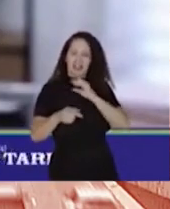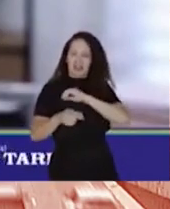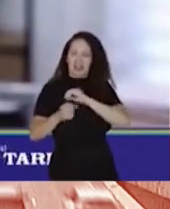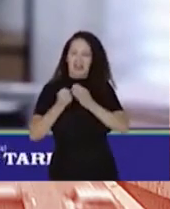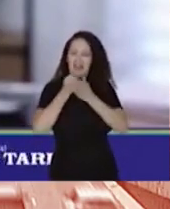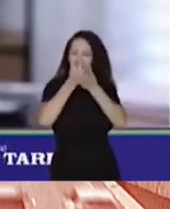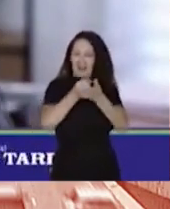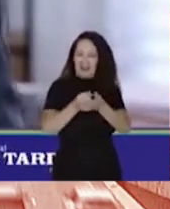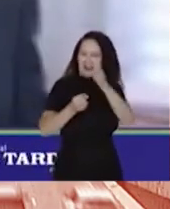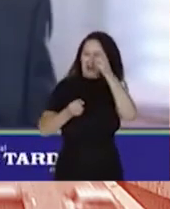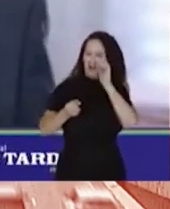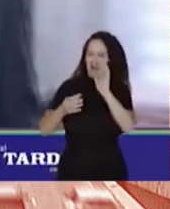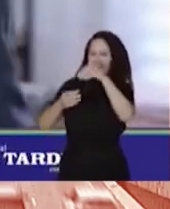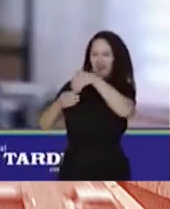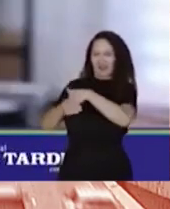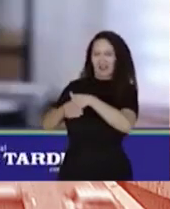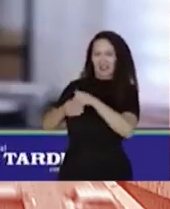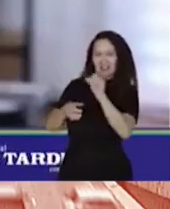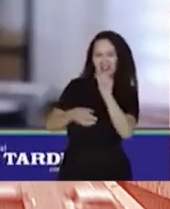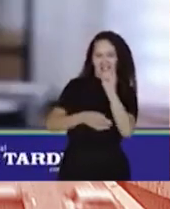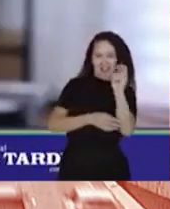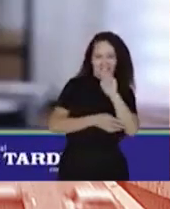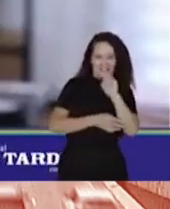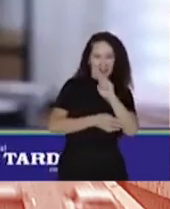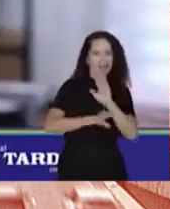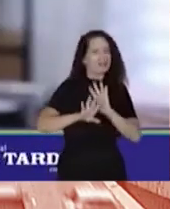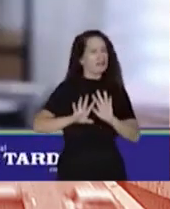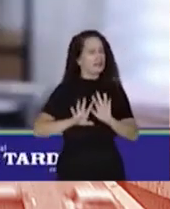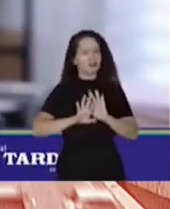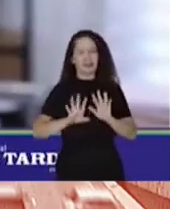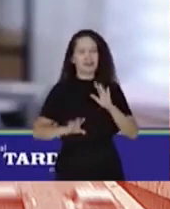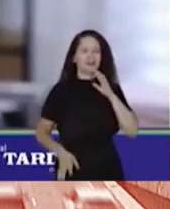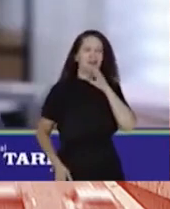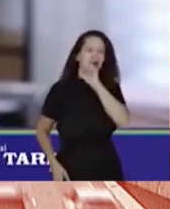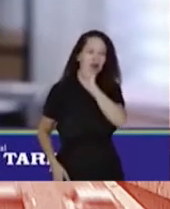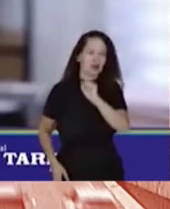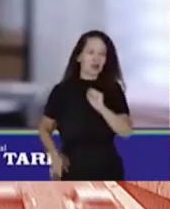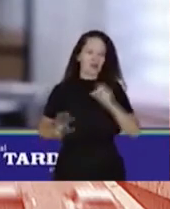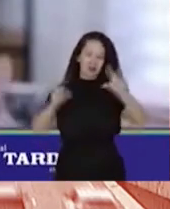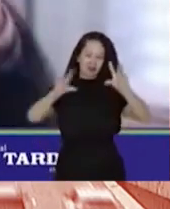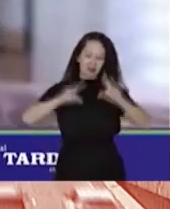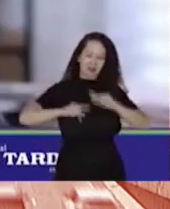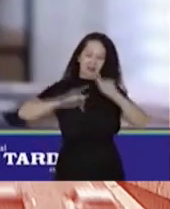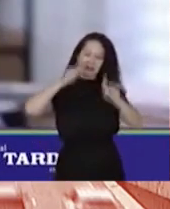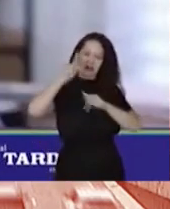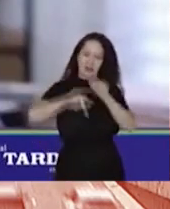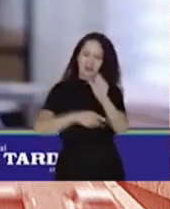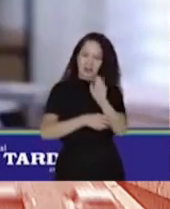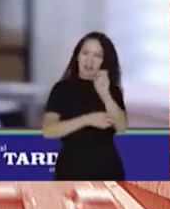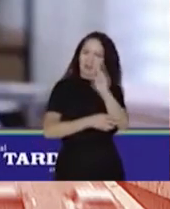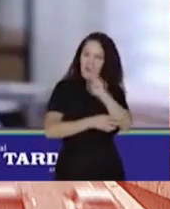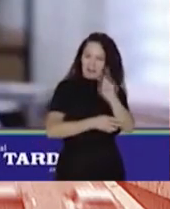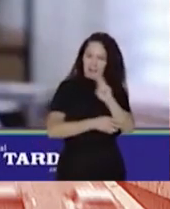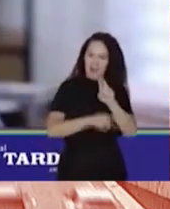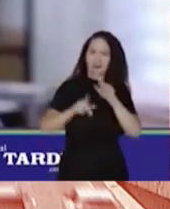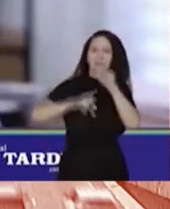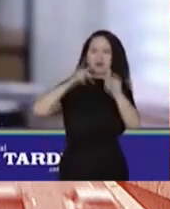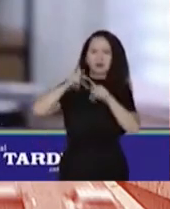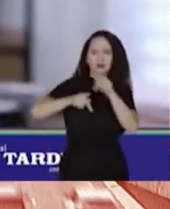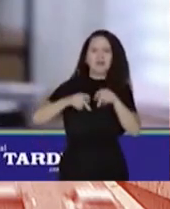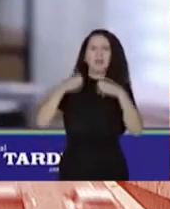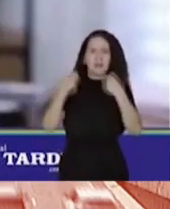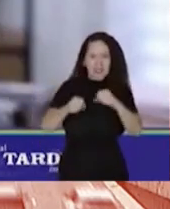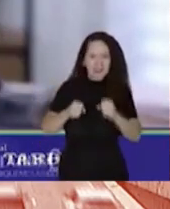a esse posicionamento do presidente Lula e o El País, é muito importante essa manifestação do El País, porque o El País